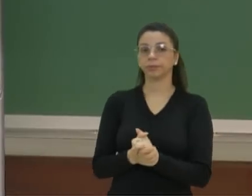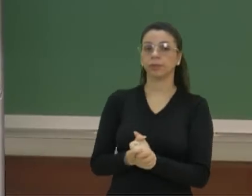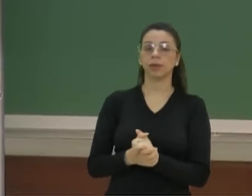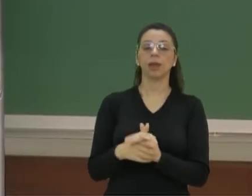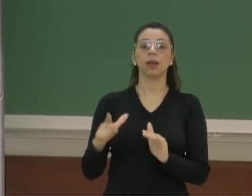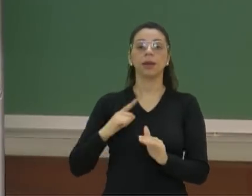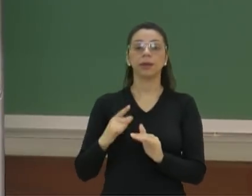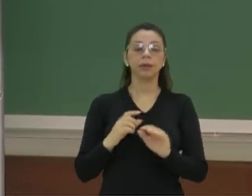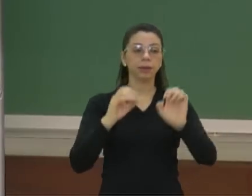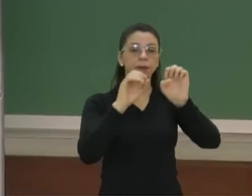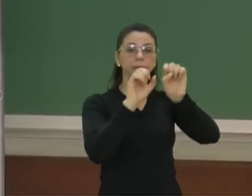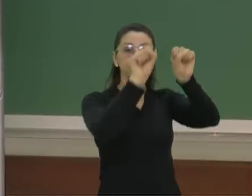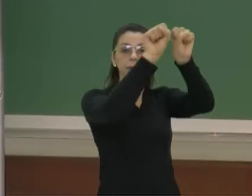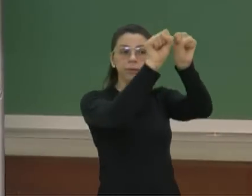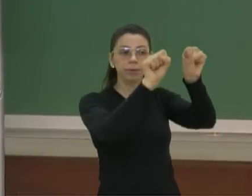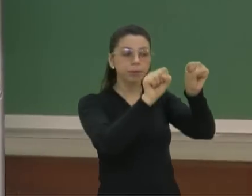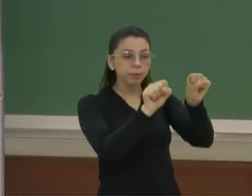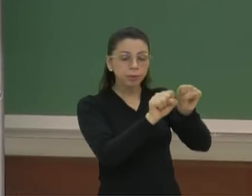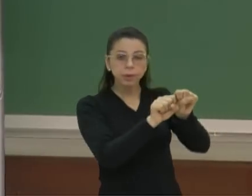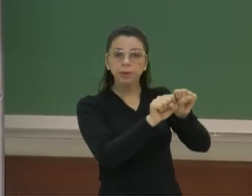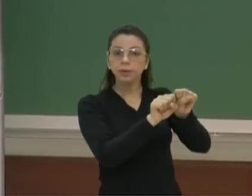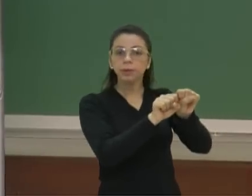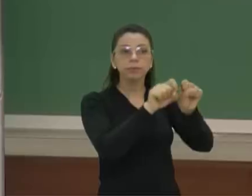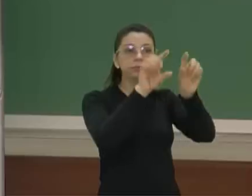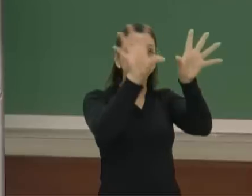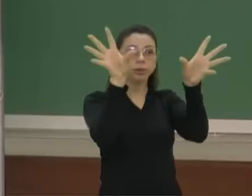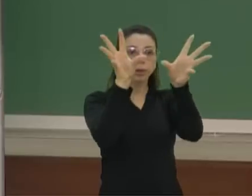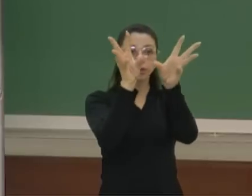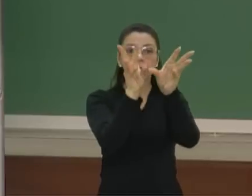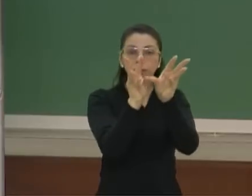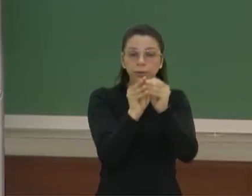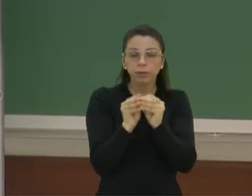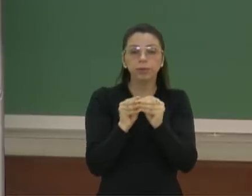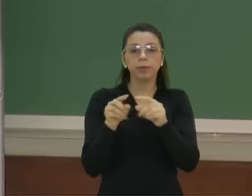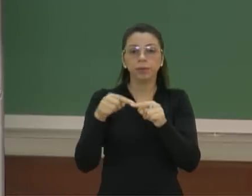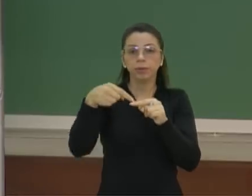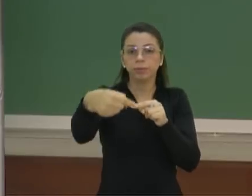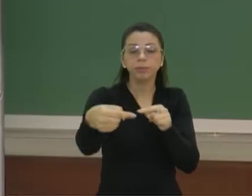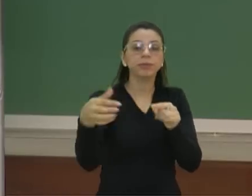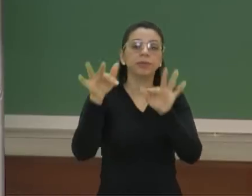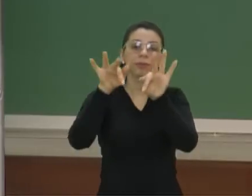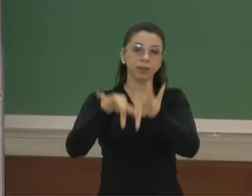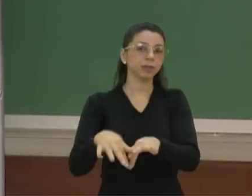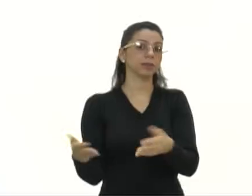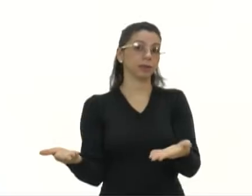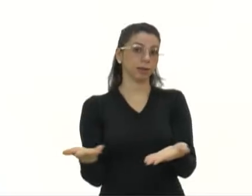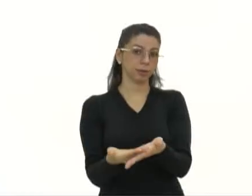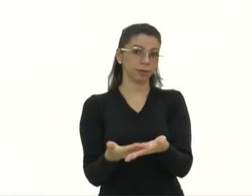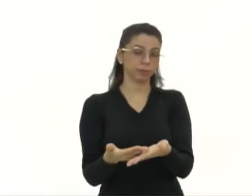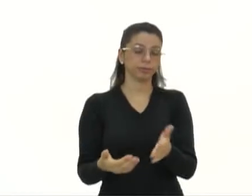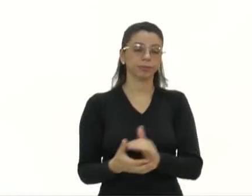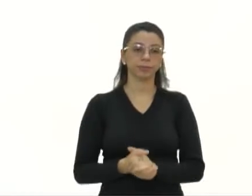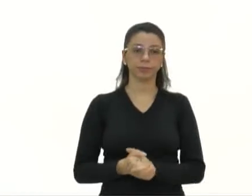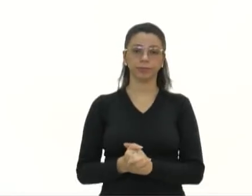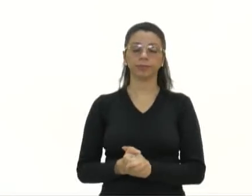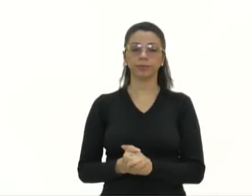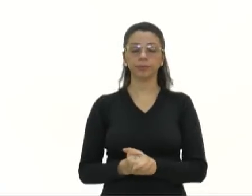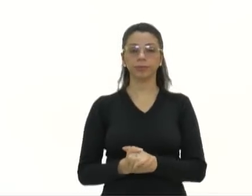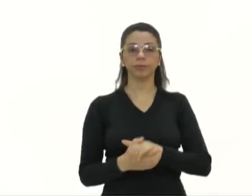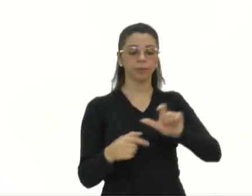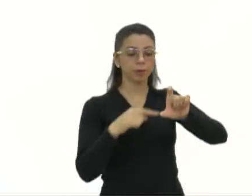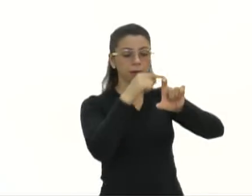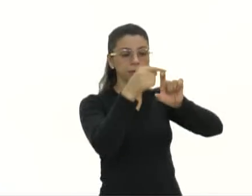esquema é um resumo do que a gente vai relembrar e finalizar na nossa aula de hoje. Então, na orelha externa,